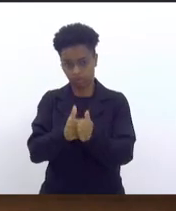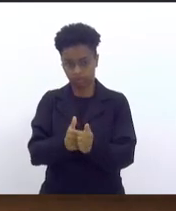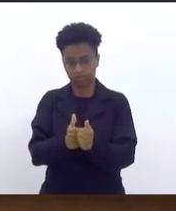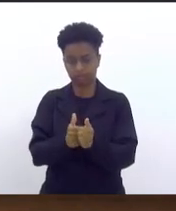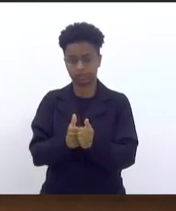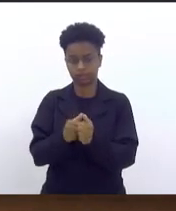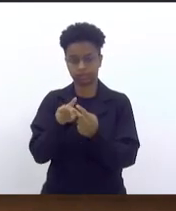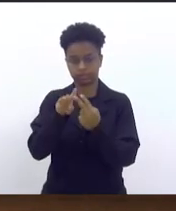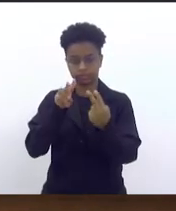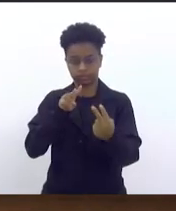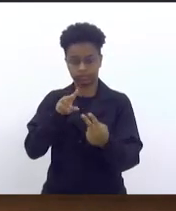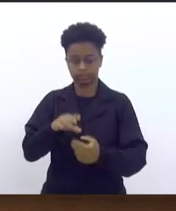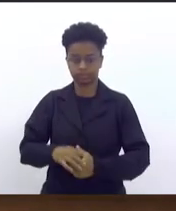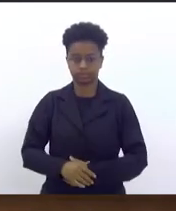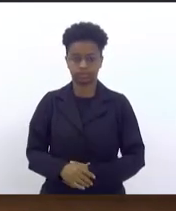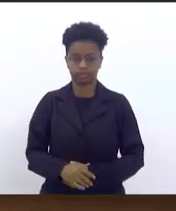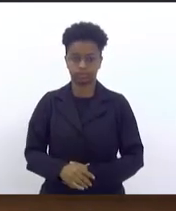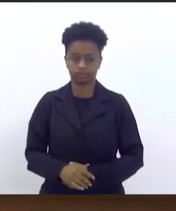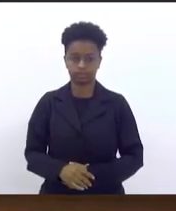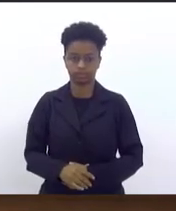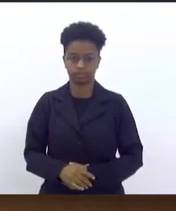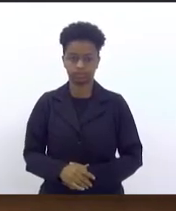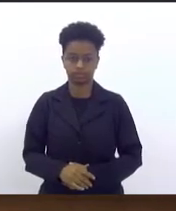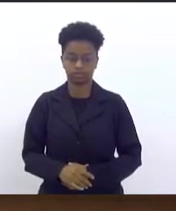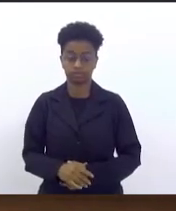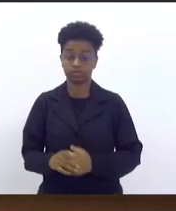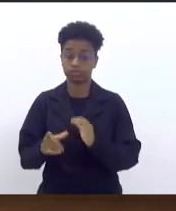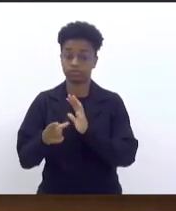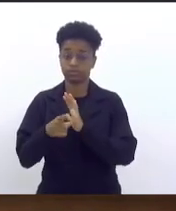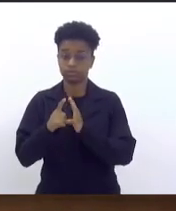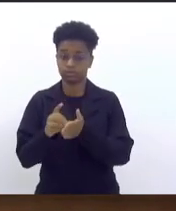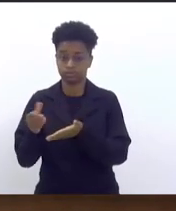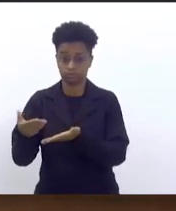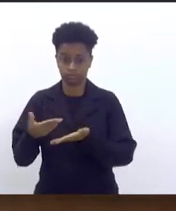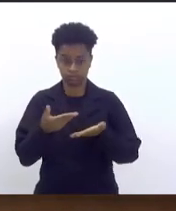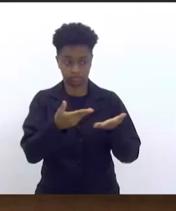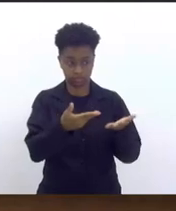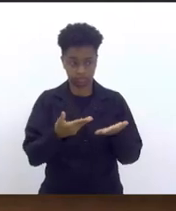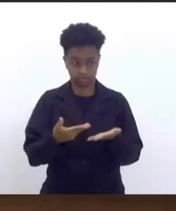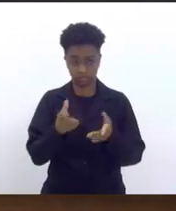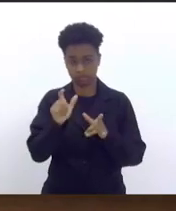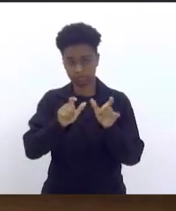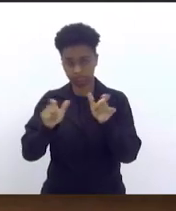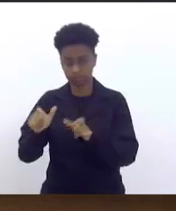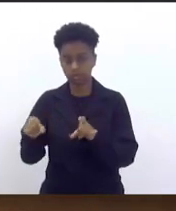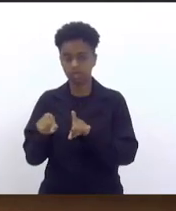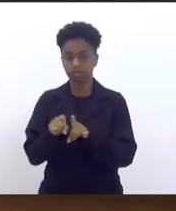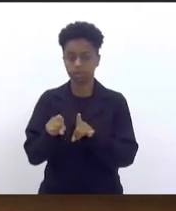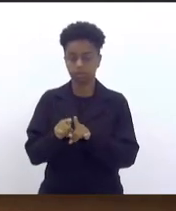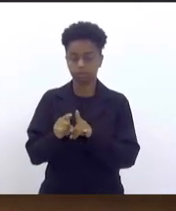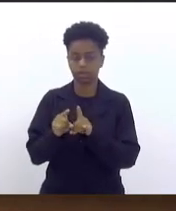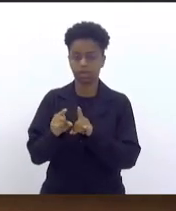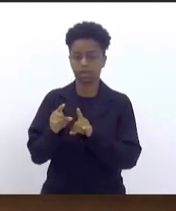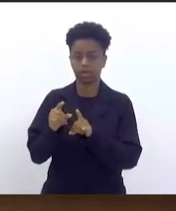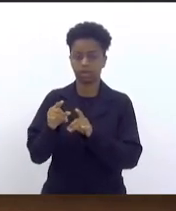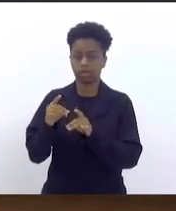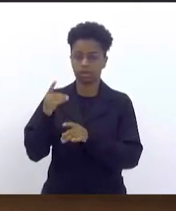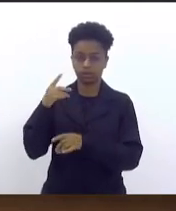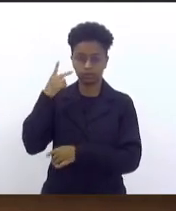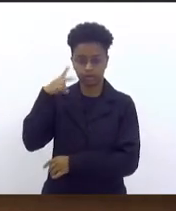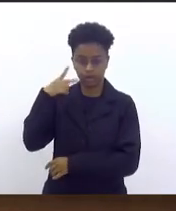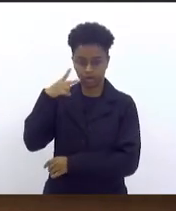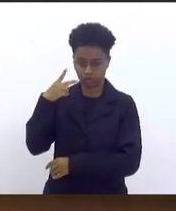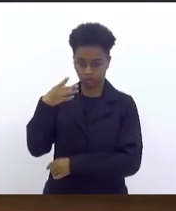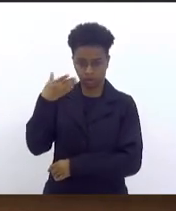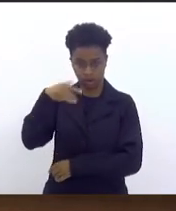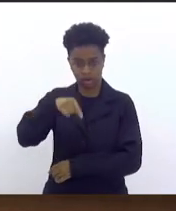online antes de passar aqui a palavra para os convidados e também para as autoridades presentes os vereadores